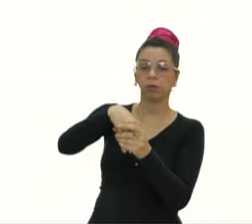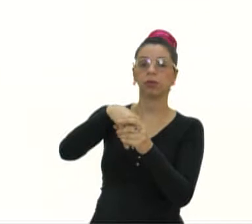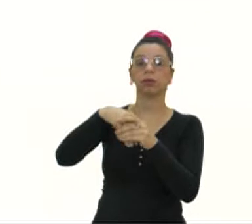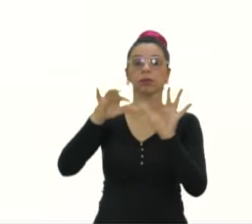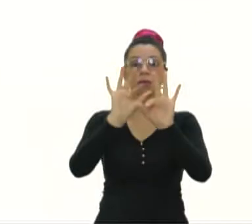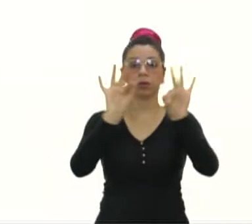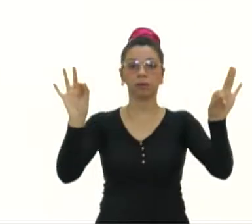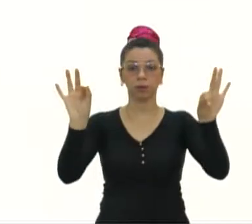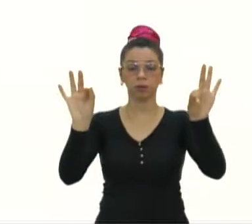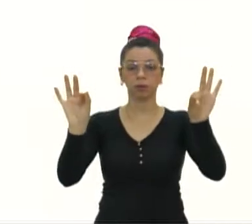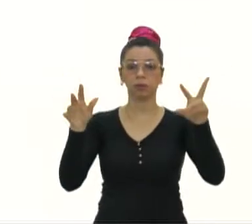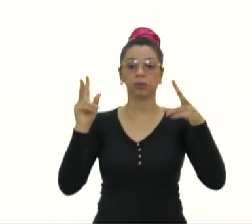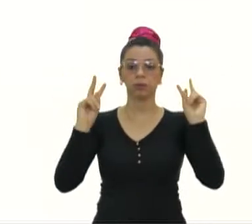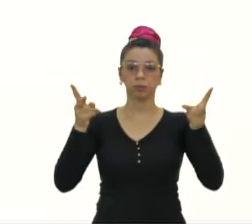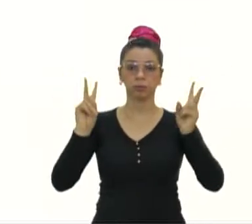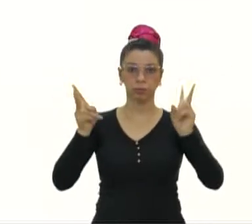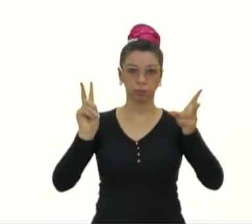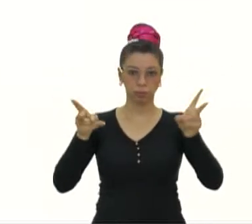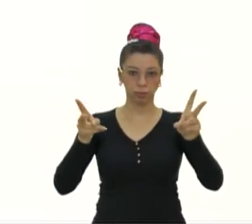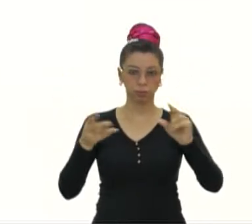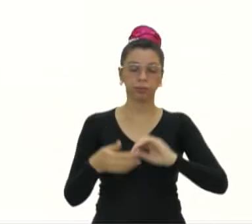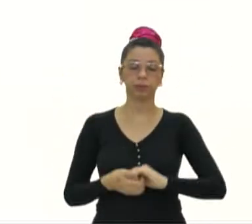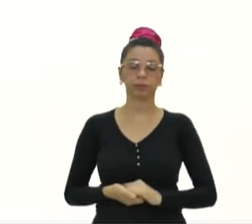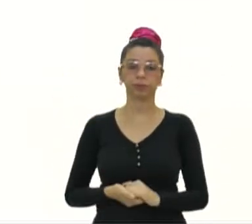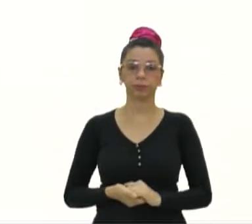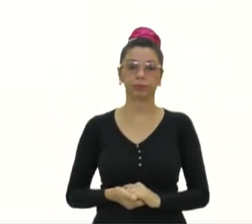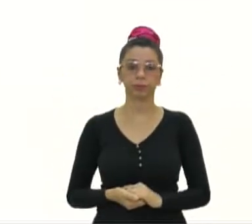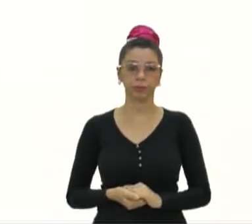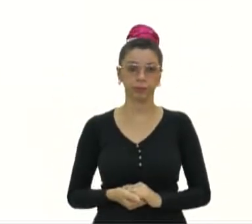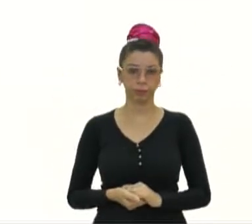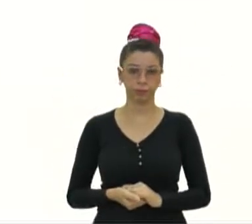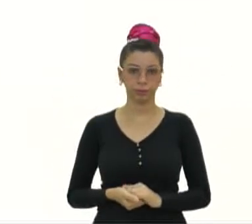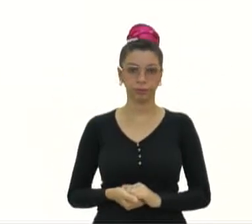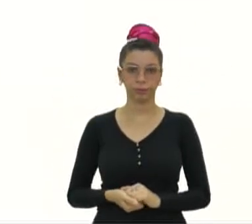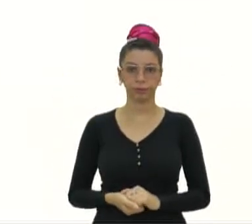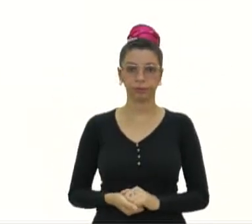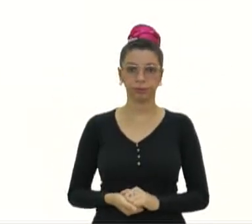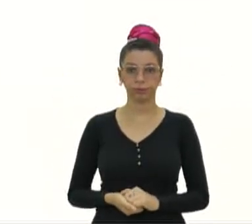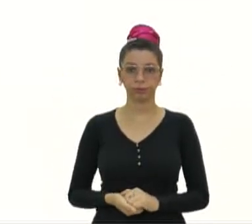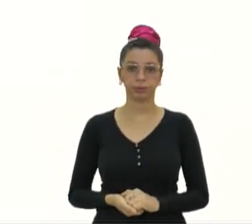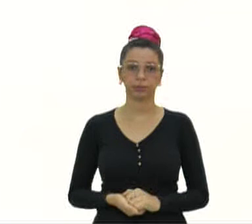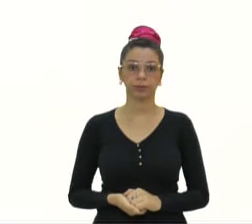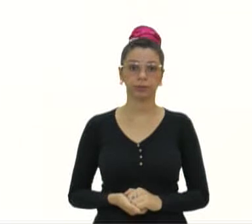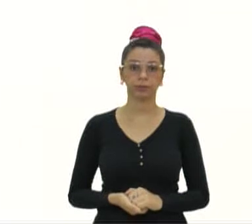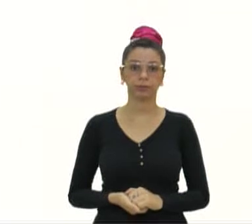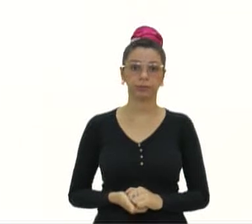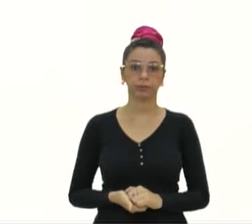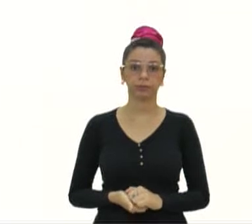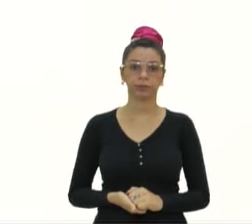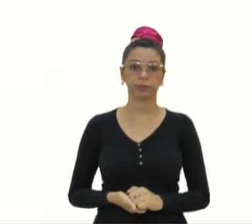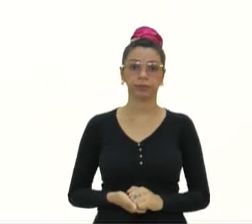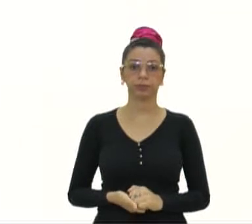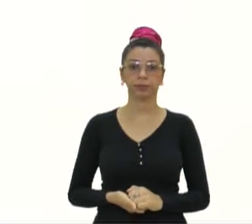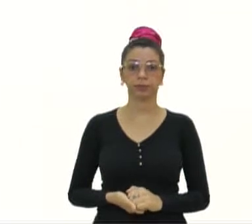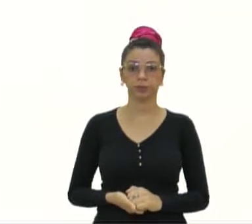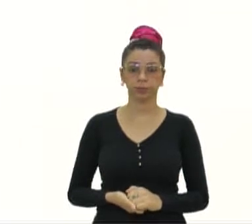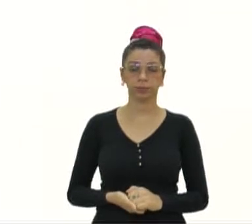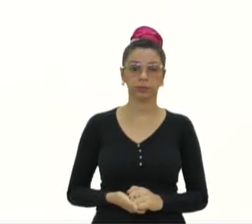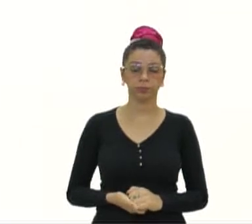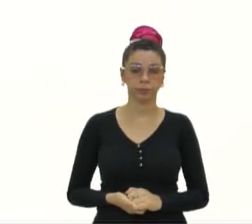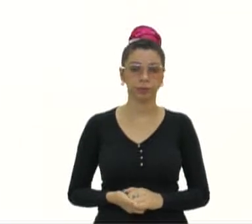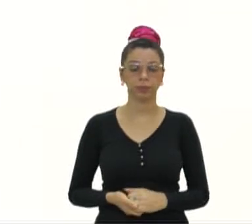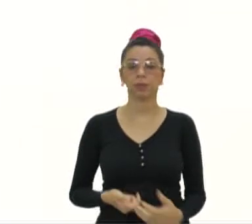Observe. While Calvin was explaining his theory, his parents didn't listen to him. Enquanto Calvin